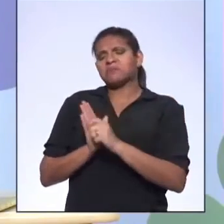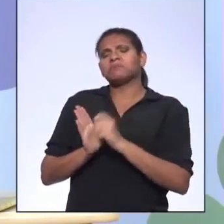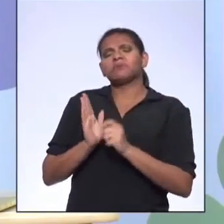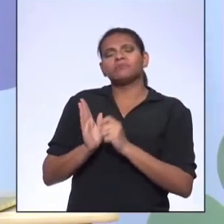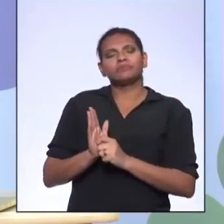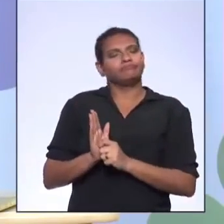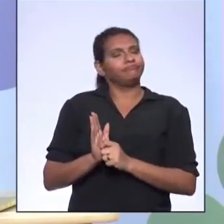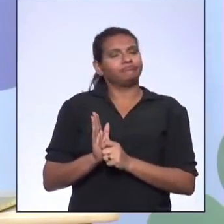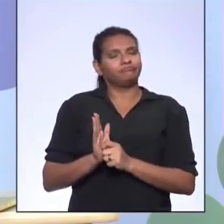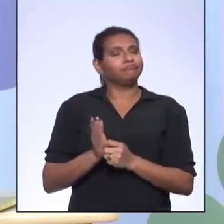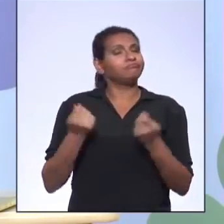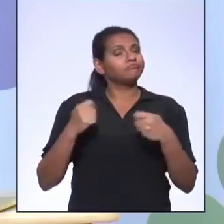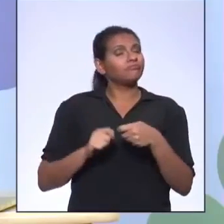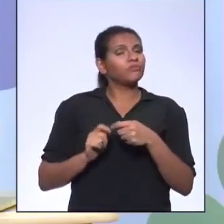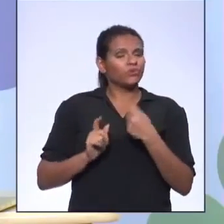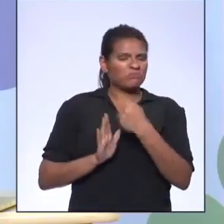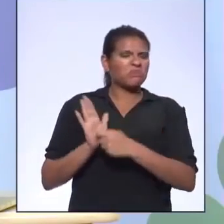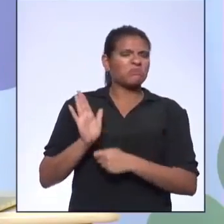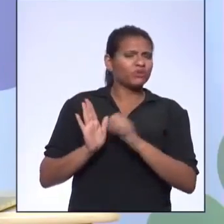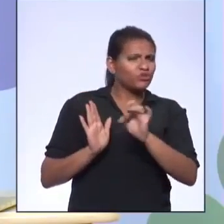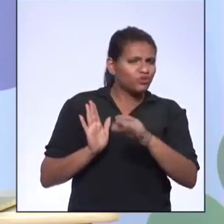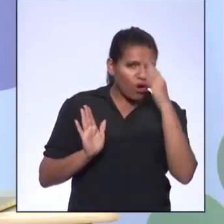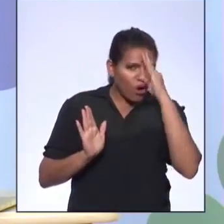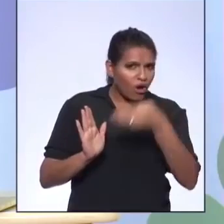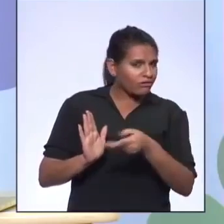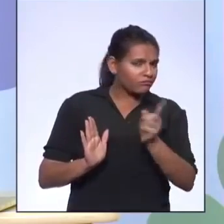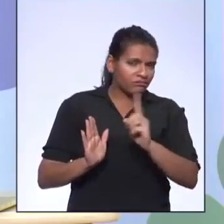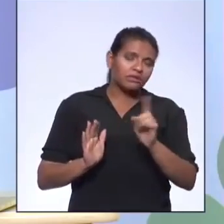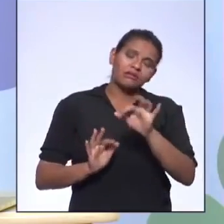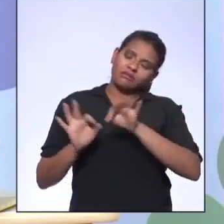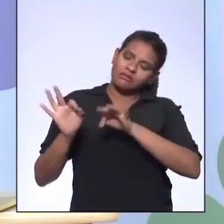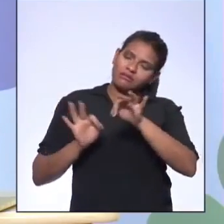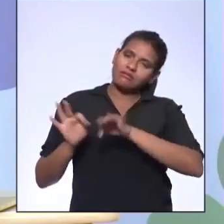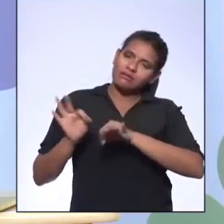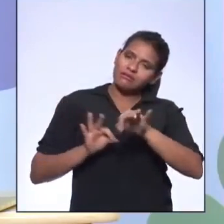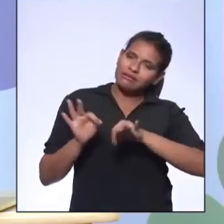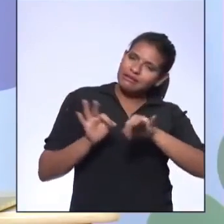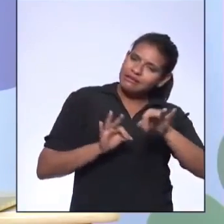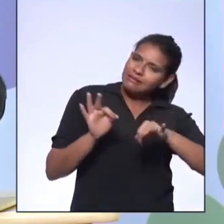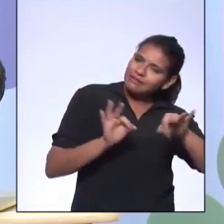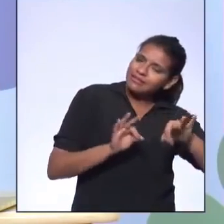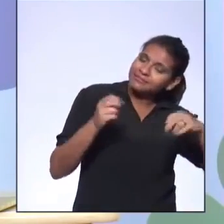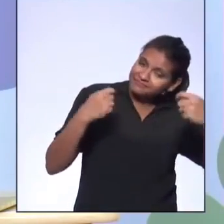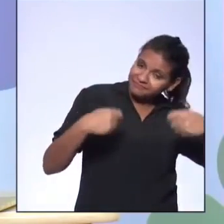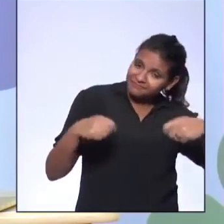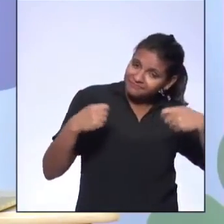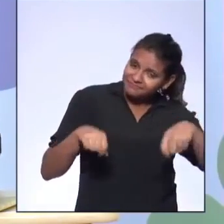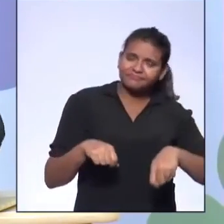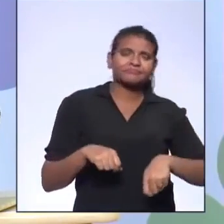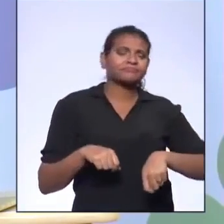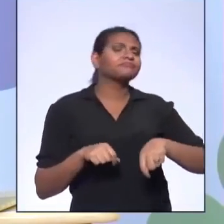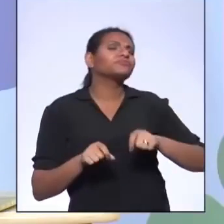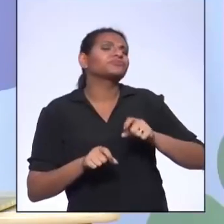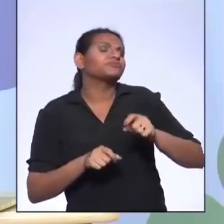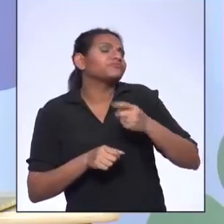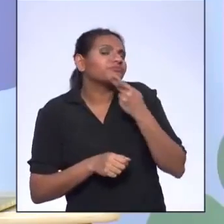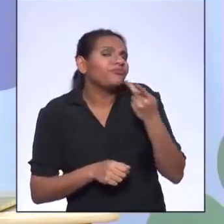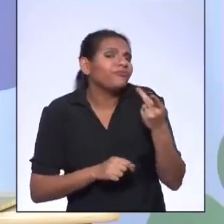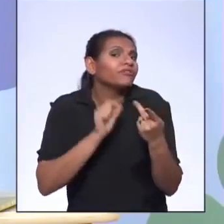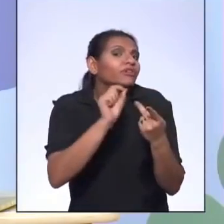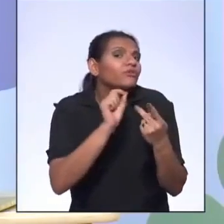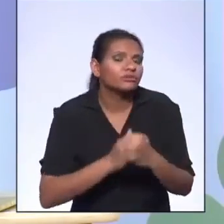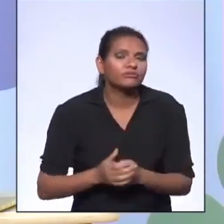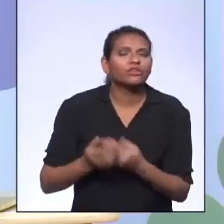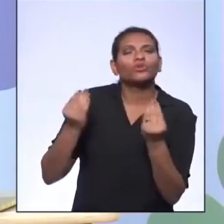precisa organizar essas ideias, a gente precisa organizar esse texto, a gente precisa organizar o que vai ser falado, como vai ser